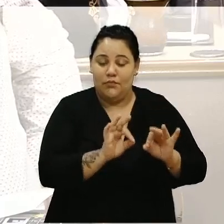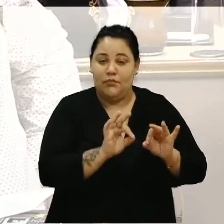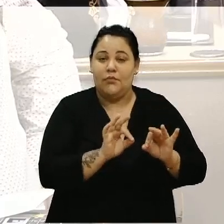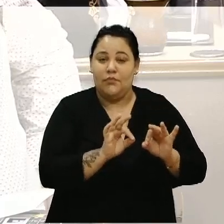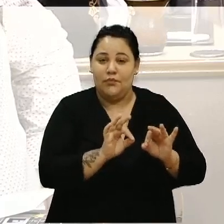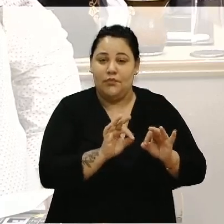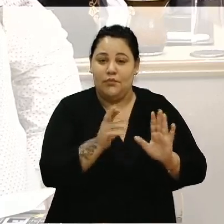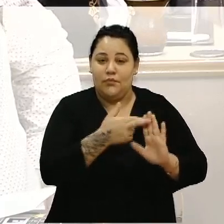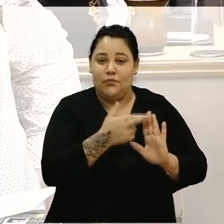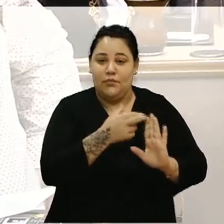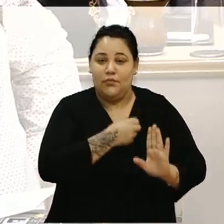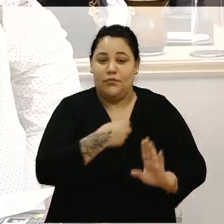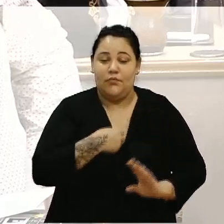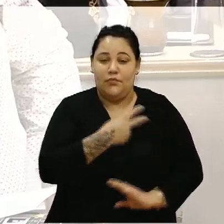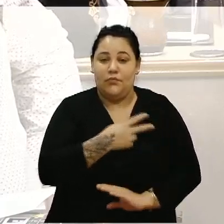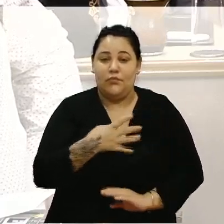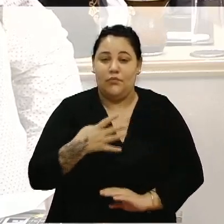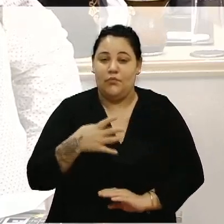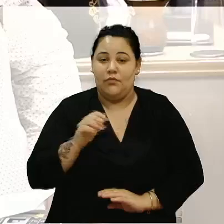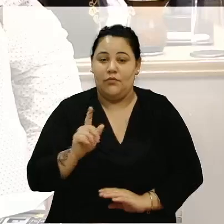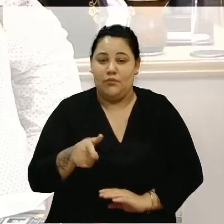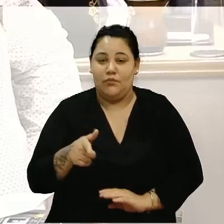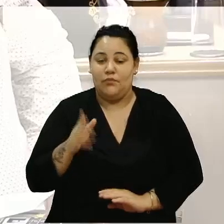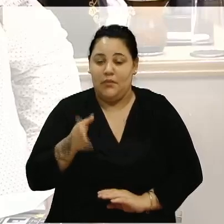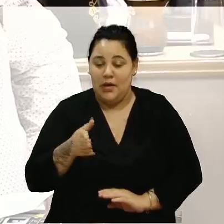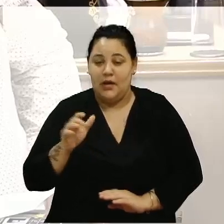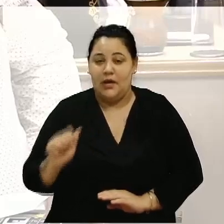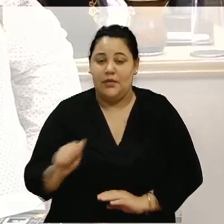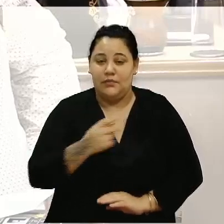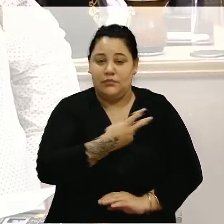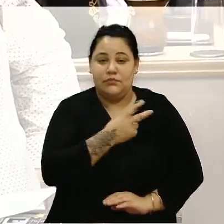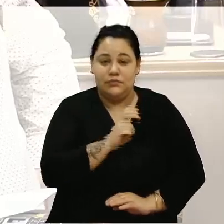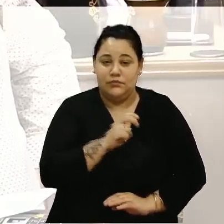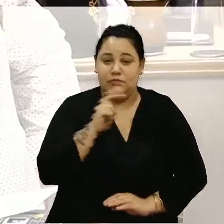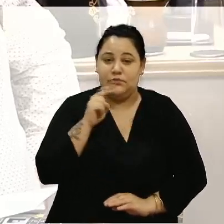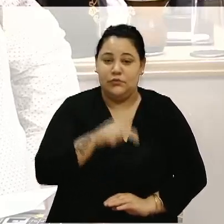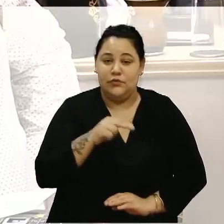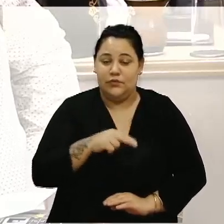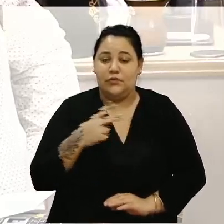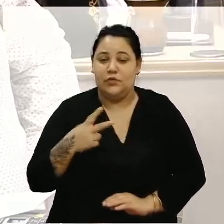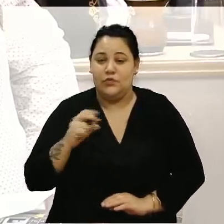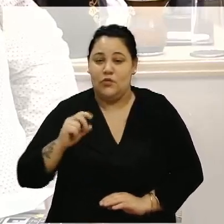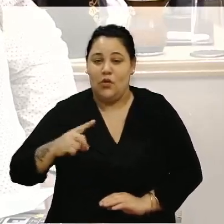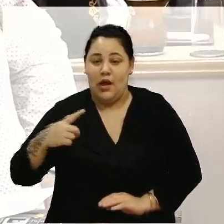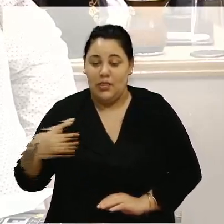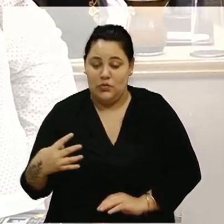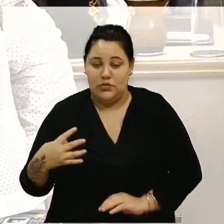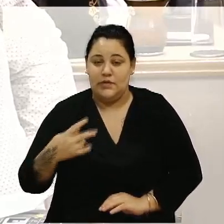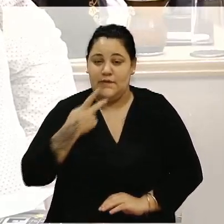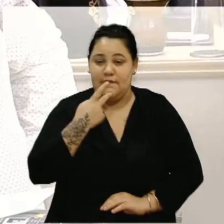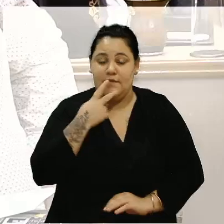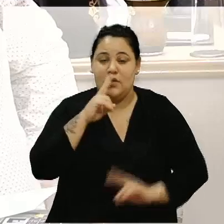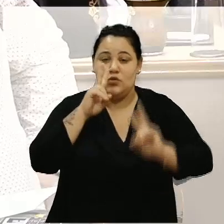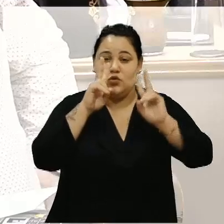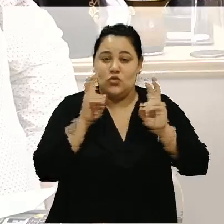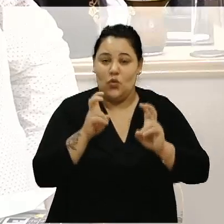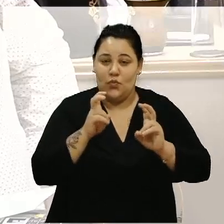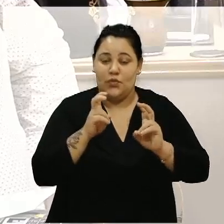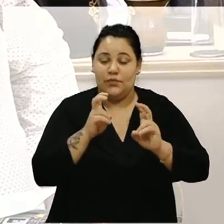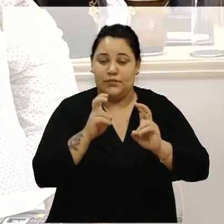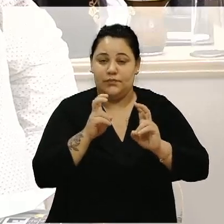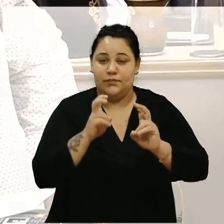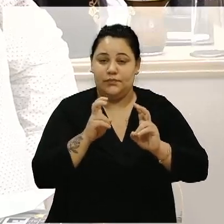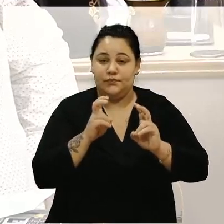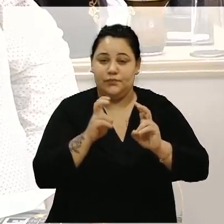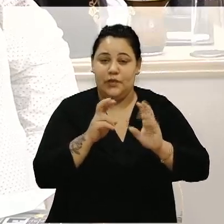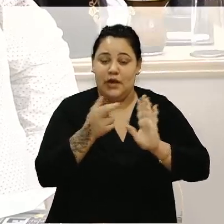número 244-A, de 25 de novembro de 2014, que dispõe sobre o regimento interno